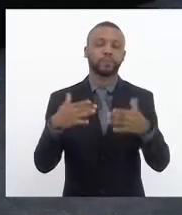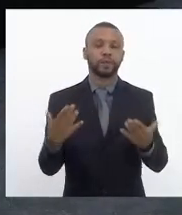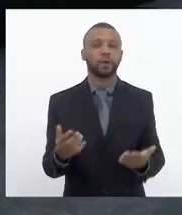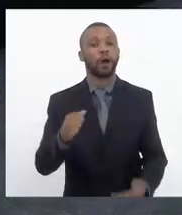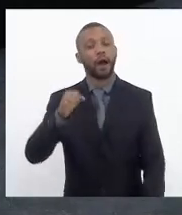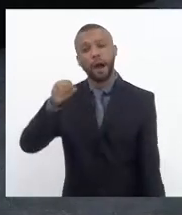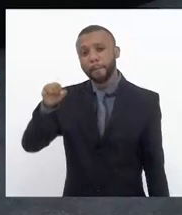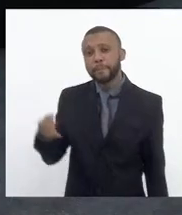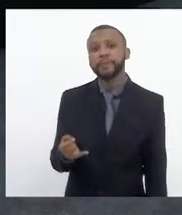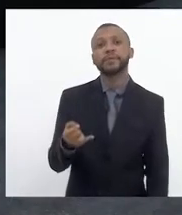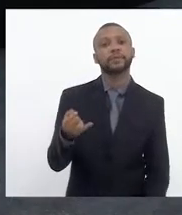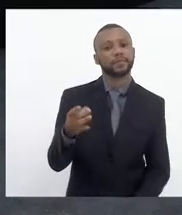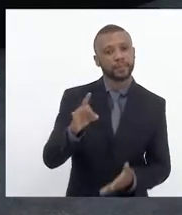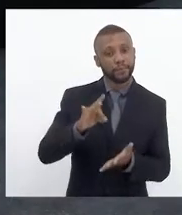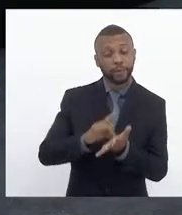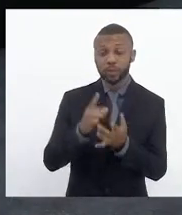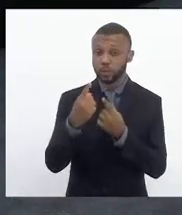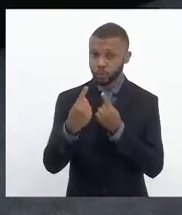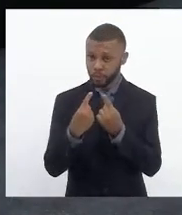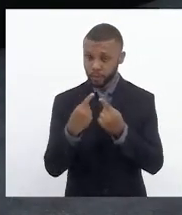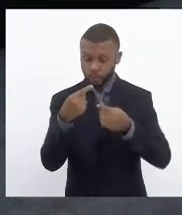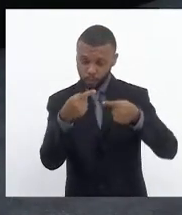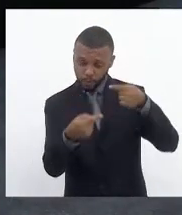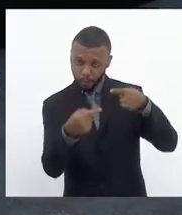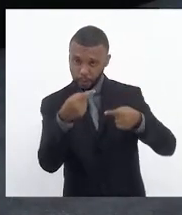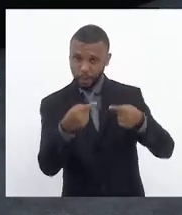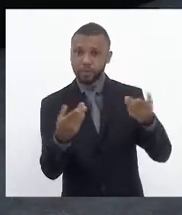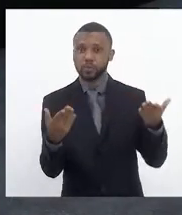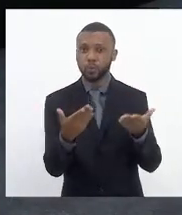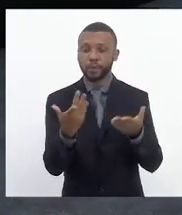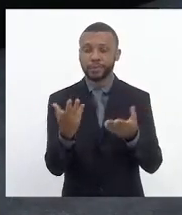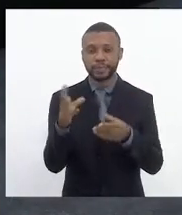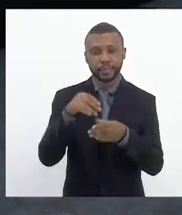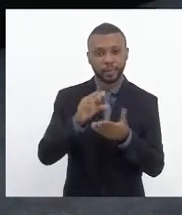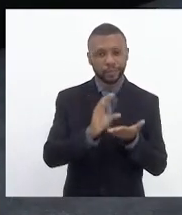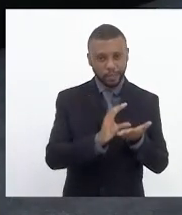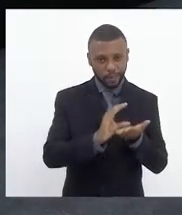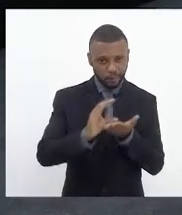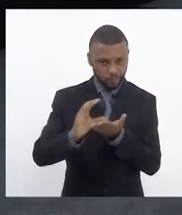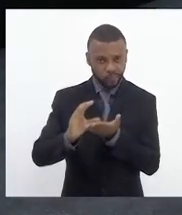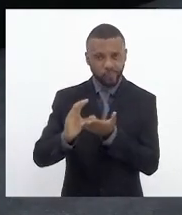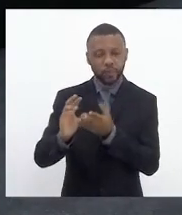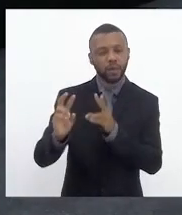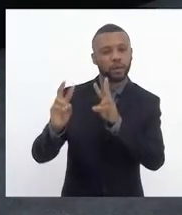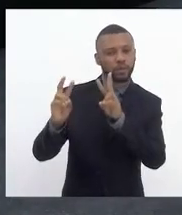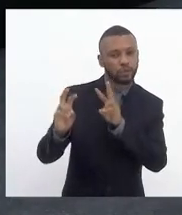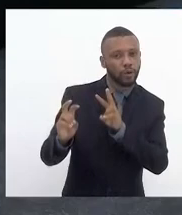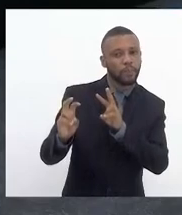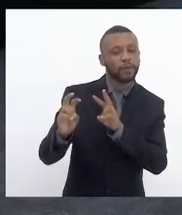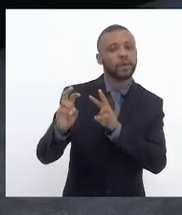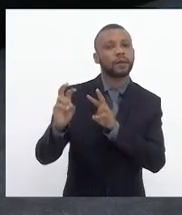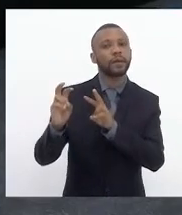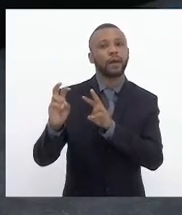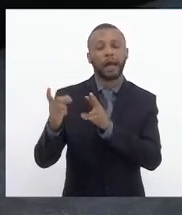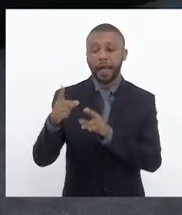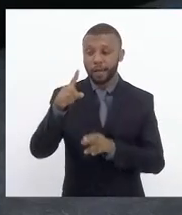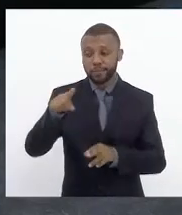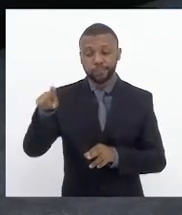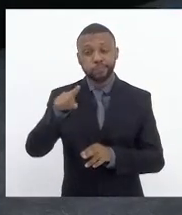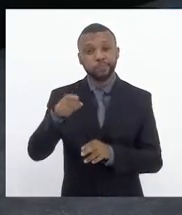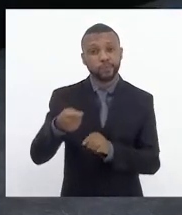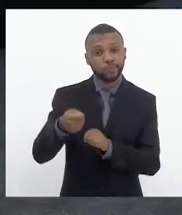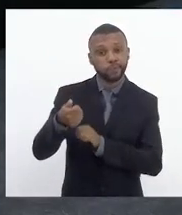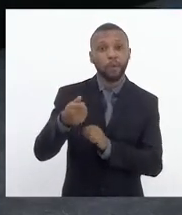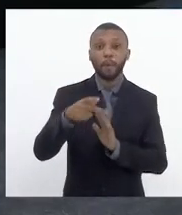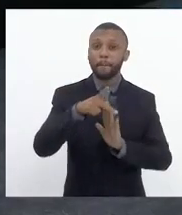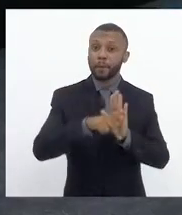que na verdade como o dia o debate hoje Dan aqui na comissão é sobre a extinção do adicional por tempo de serviço o